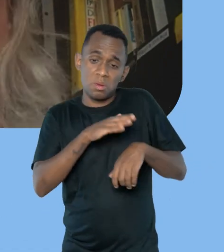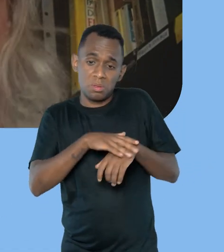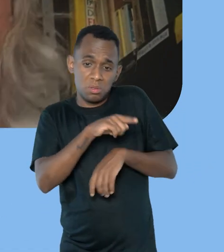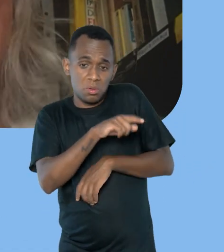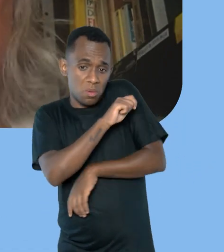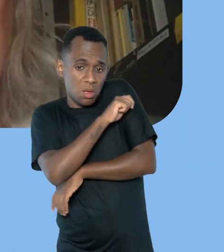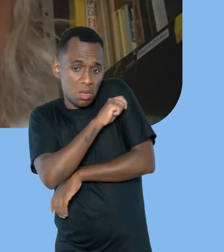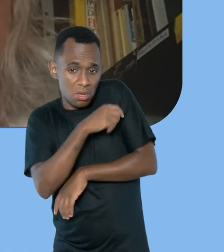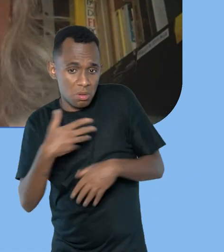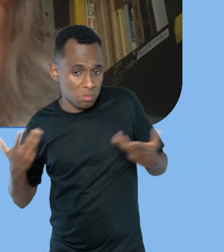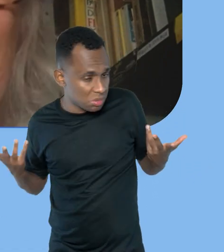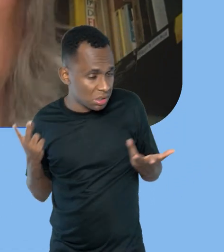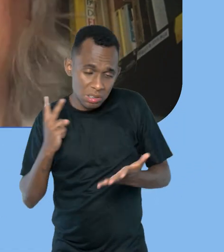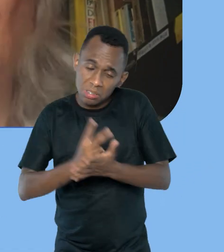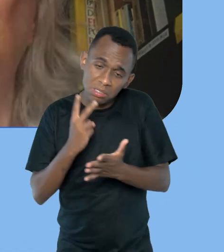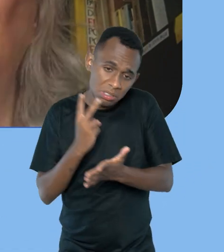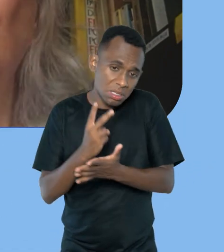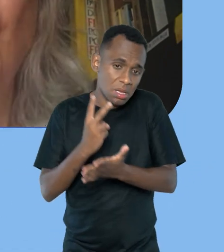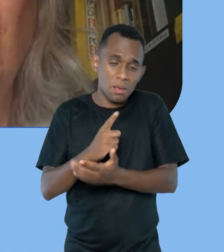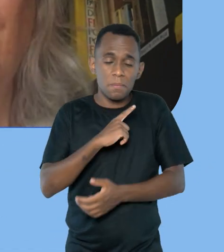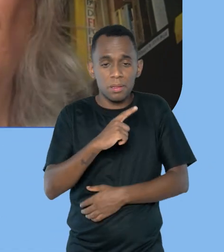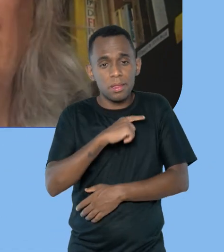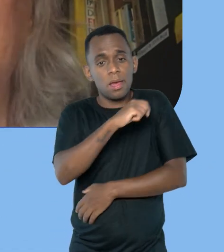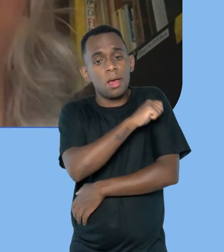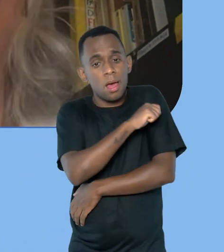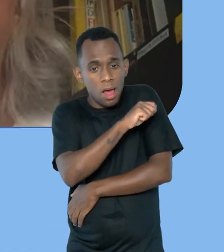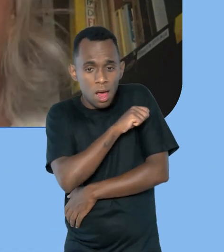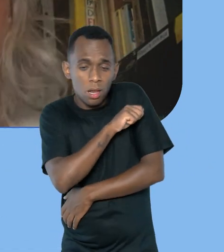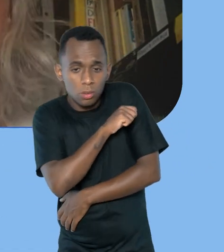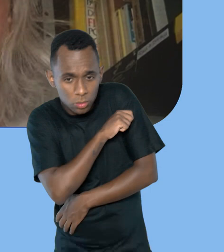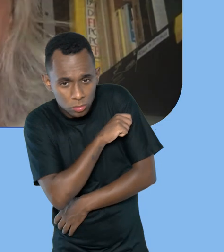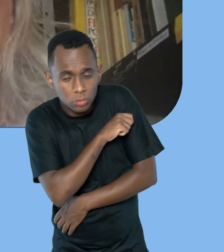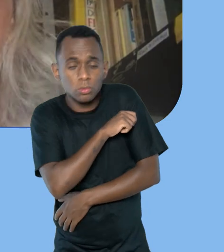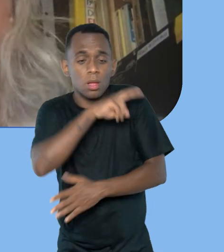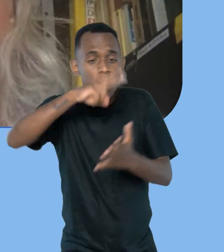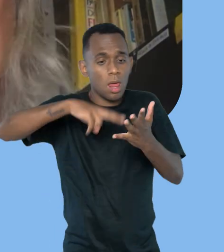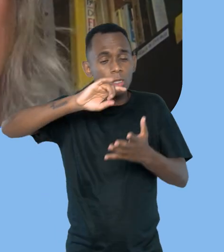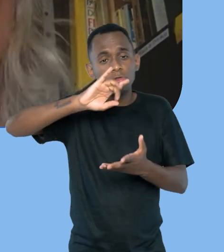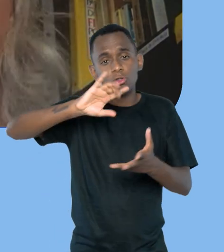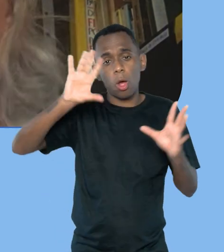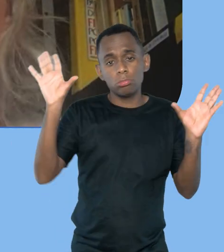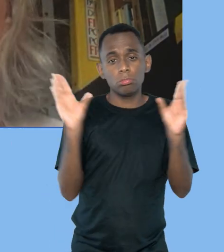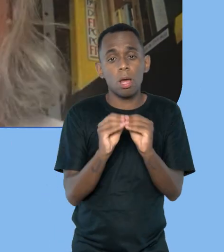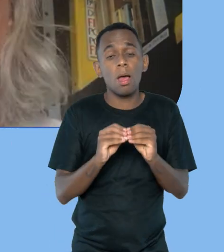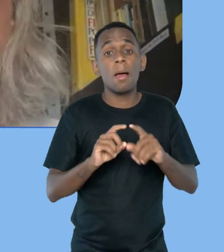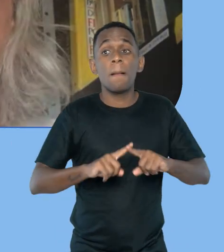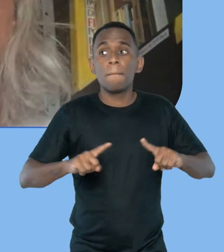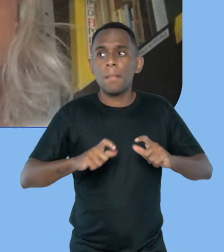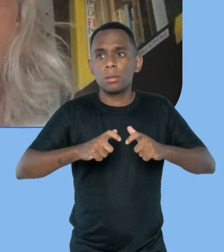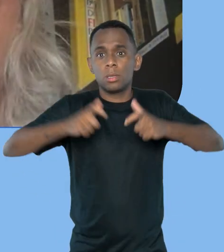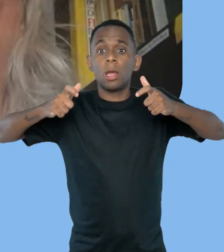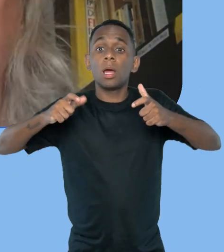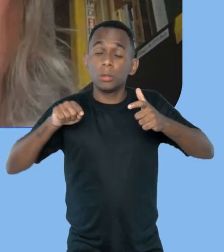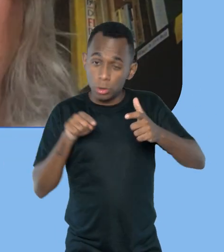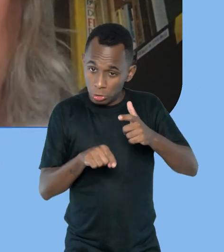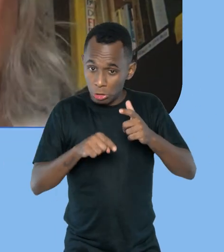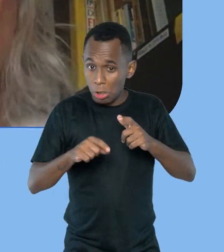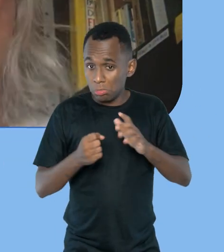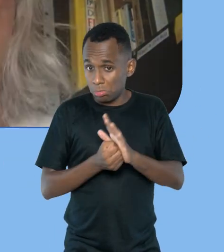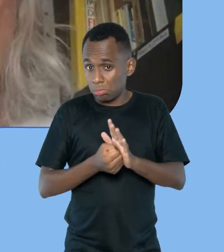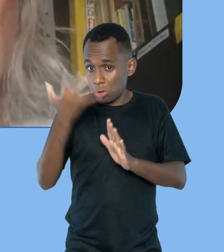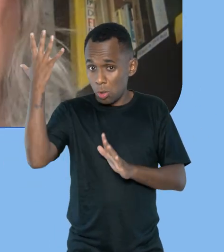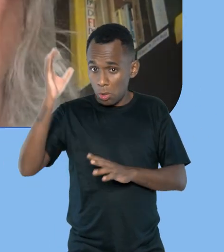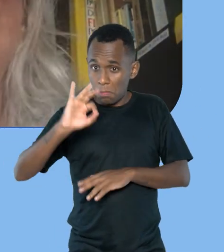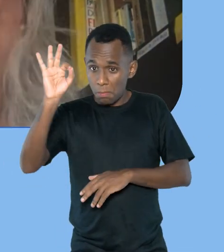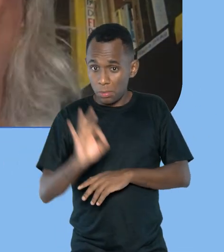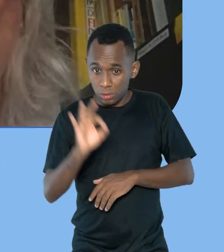né? Sempre haverá alunos que vão ler o resumo, mas uma grande